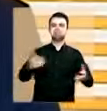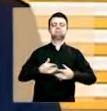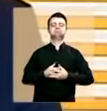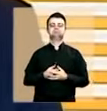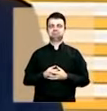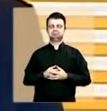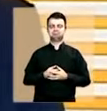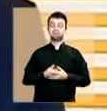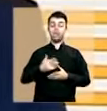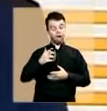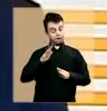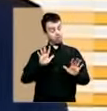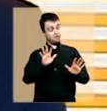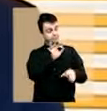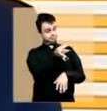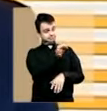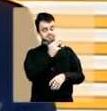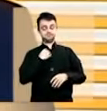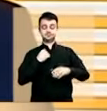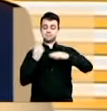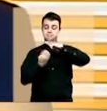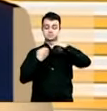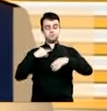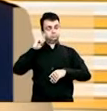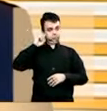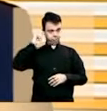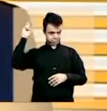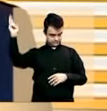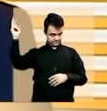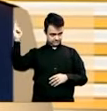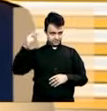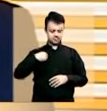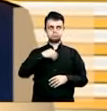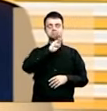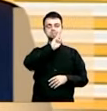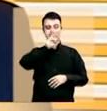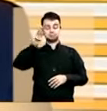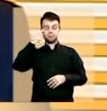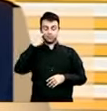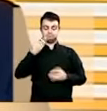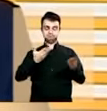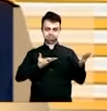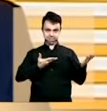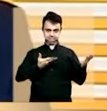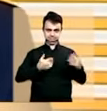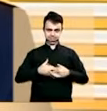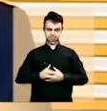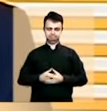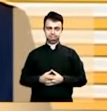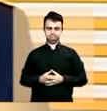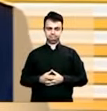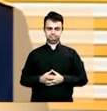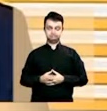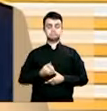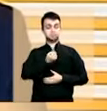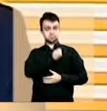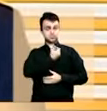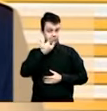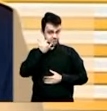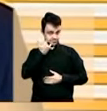Sim. Tem a empresa que eu atuo, né? Sou proprietário, é a J Contabilidade, telefone